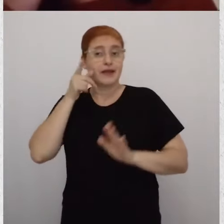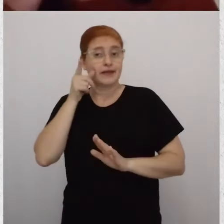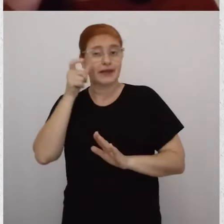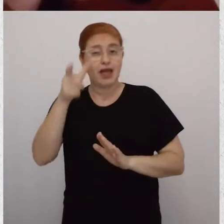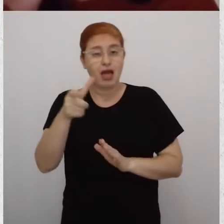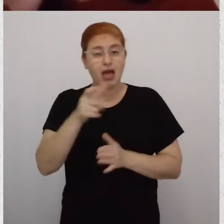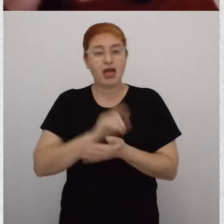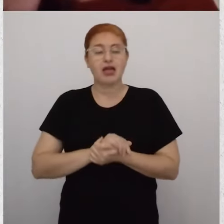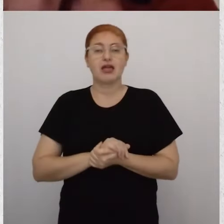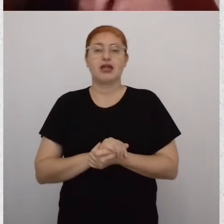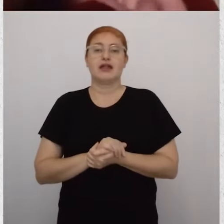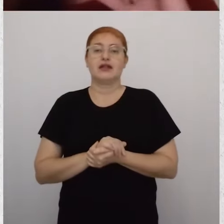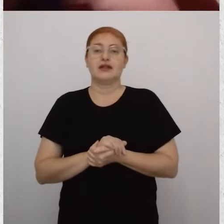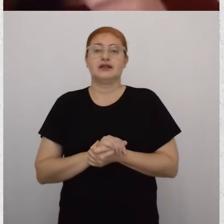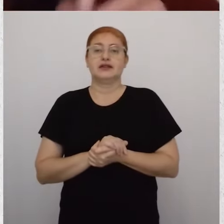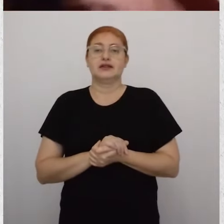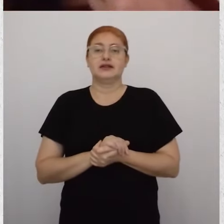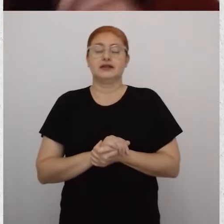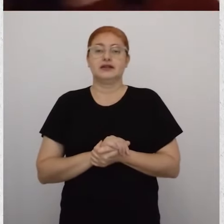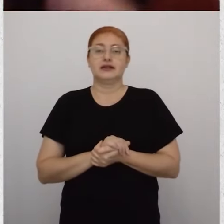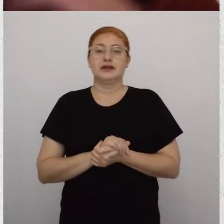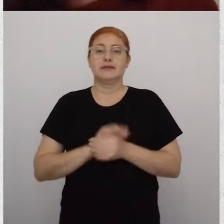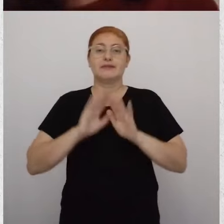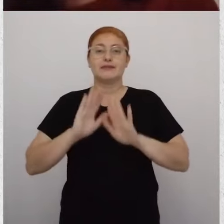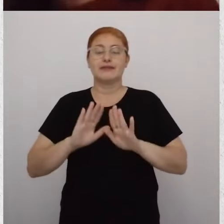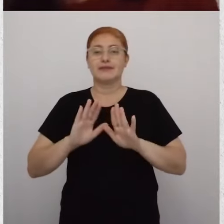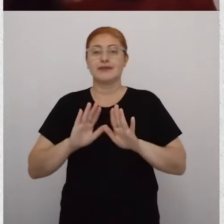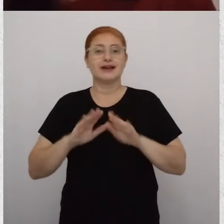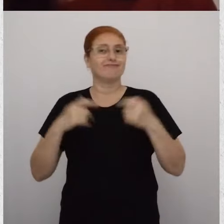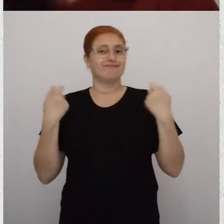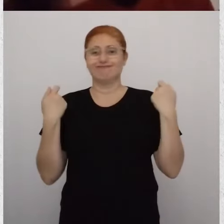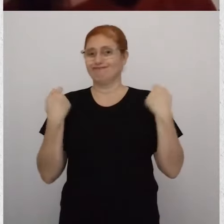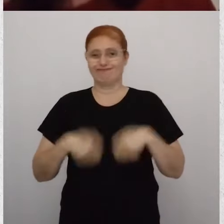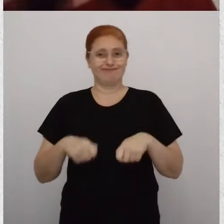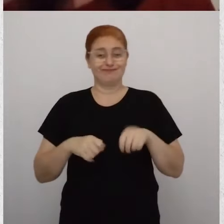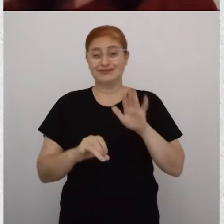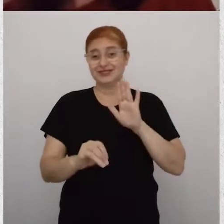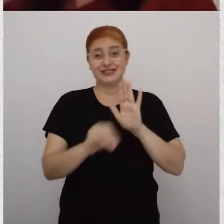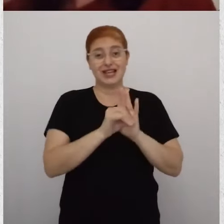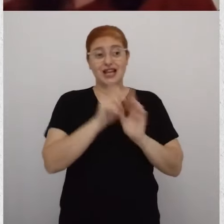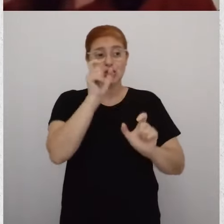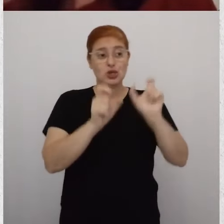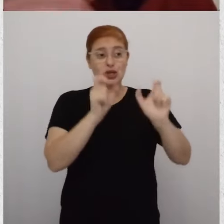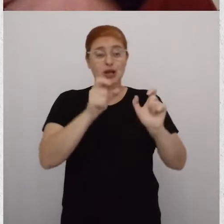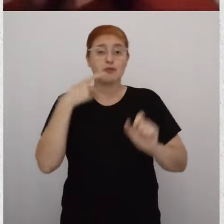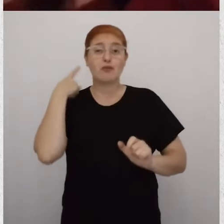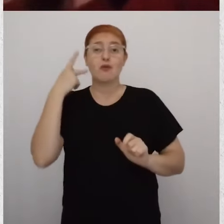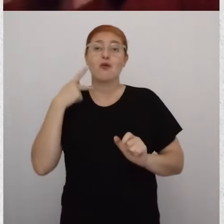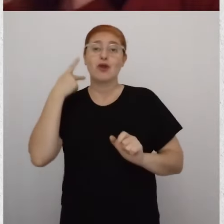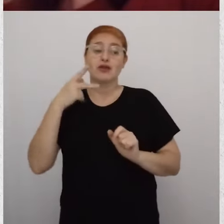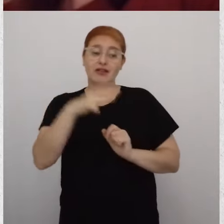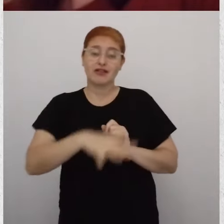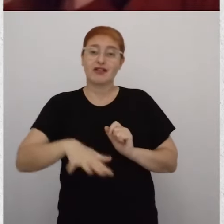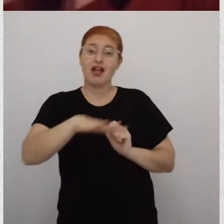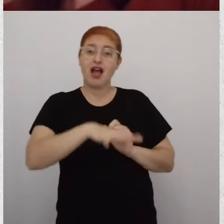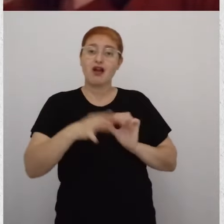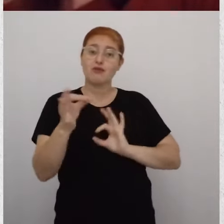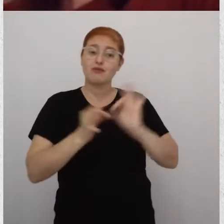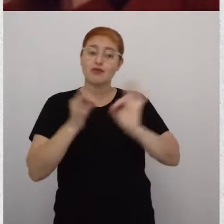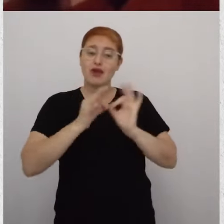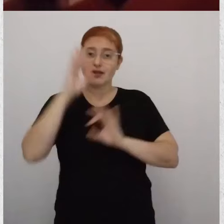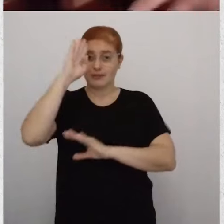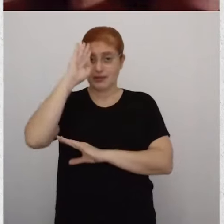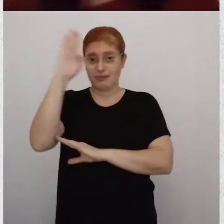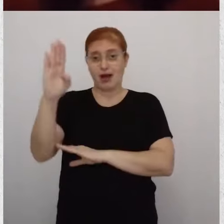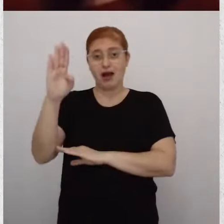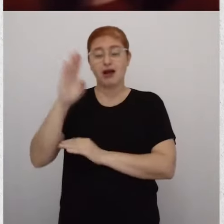interesses, ele impossibilita a identificação dos sujeitos políticos desse campo com esse projeto